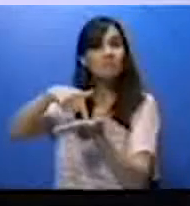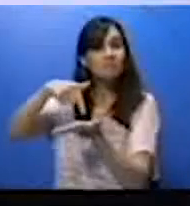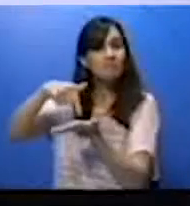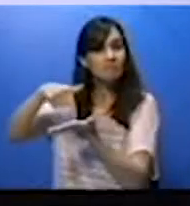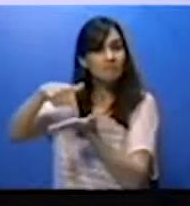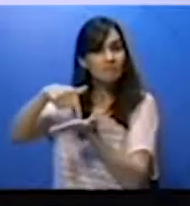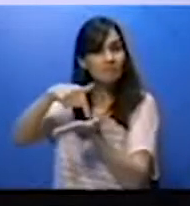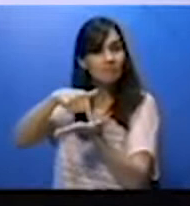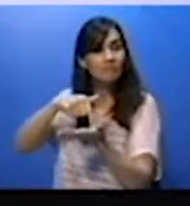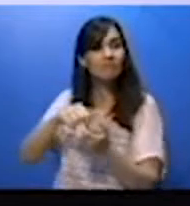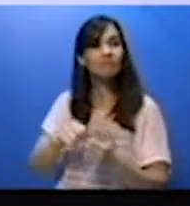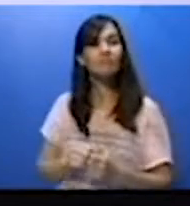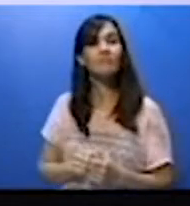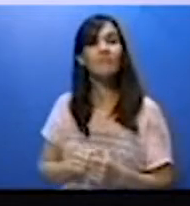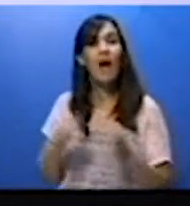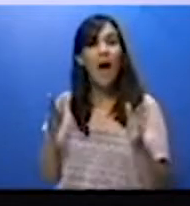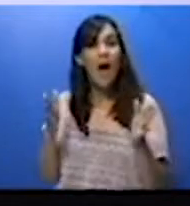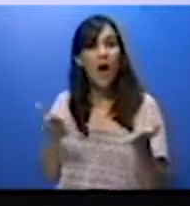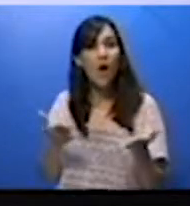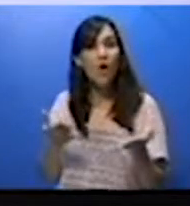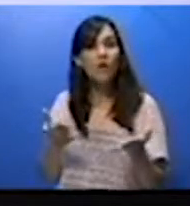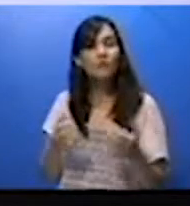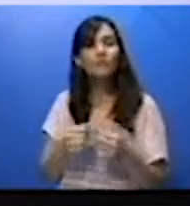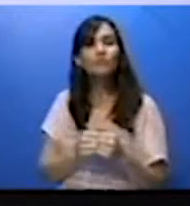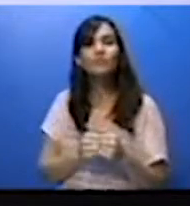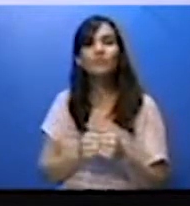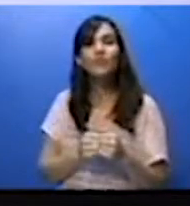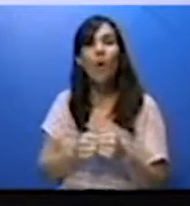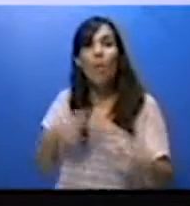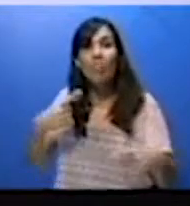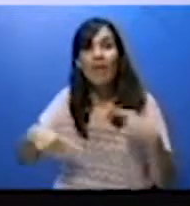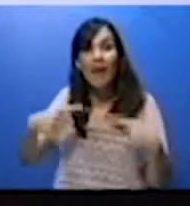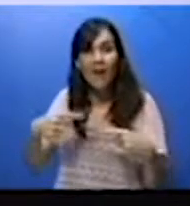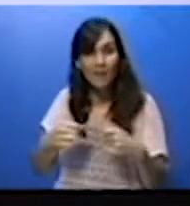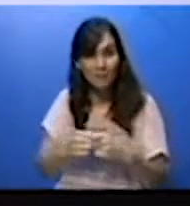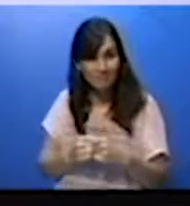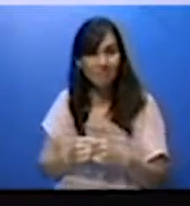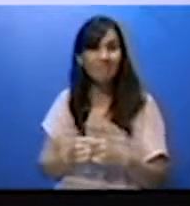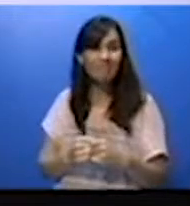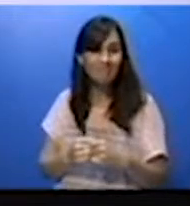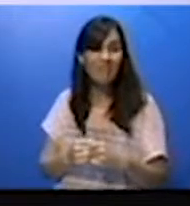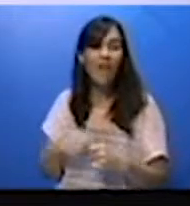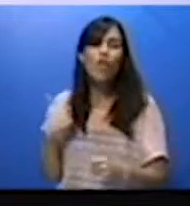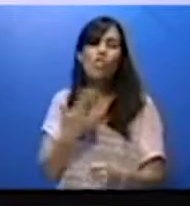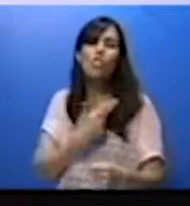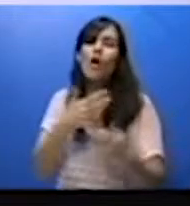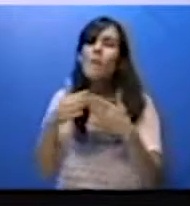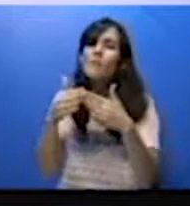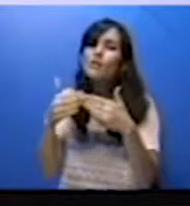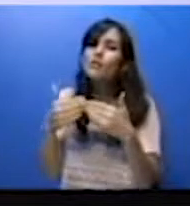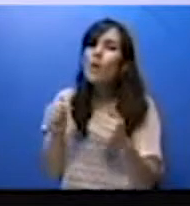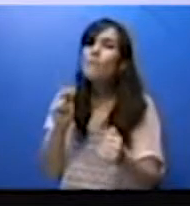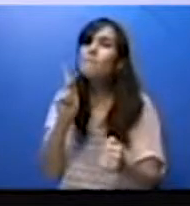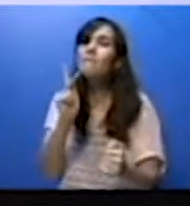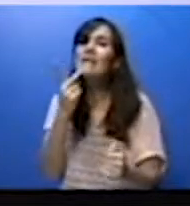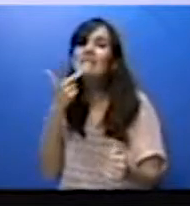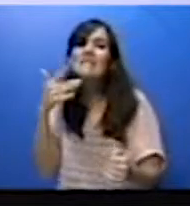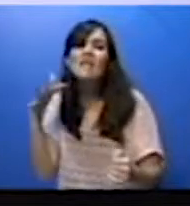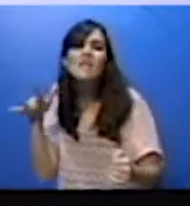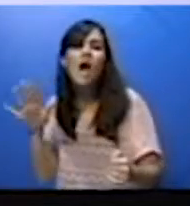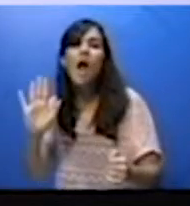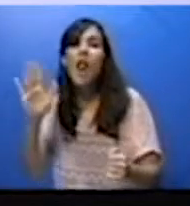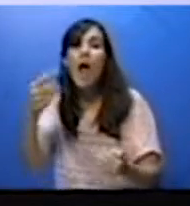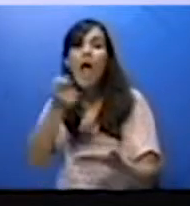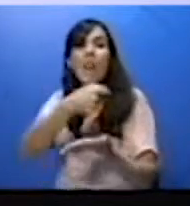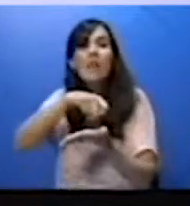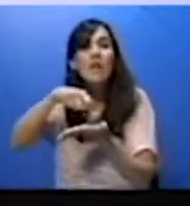frente agora aqui é um desafio é a gente pede para que as crianças já comecem a